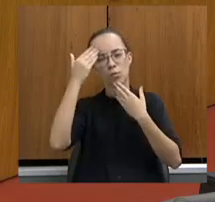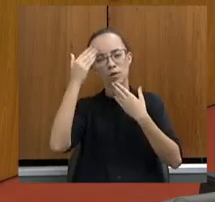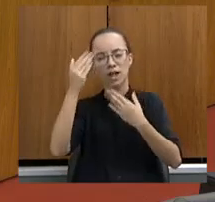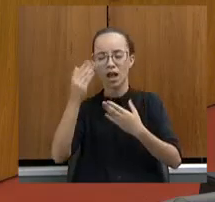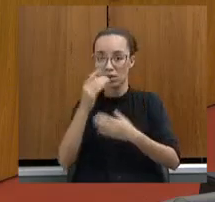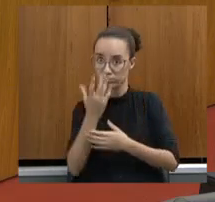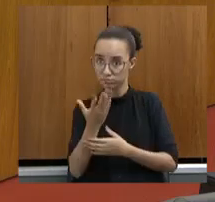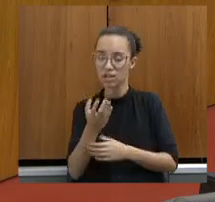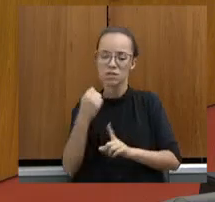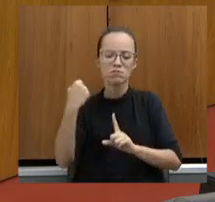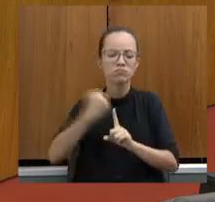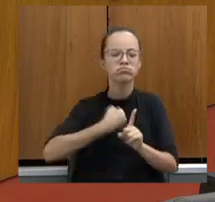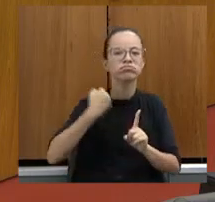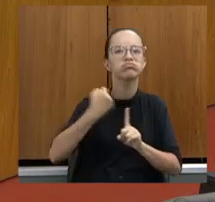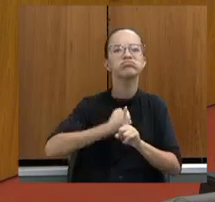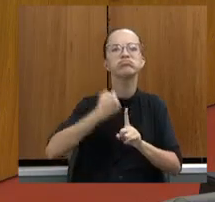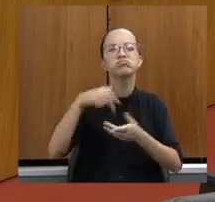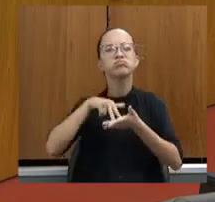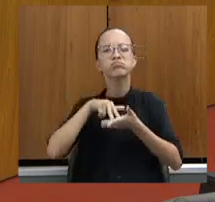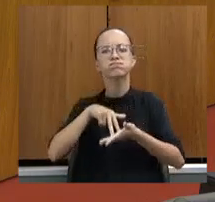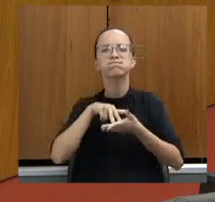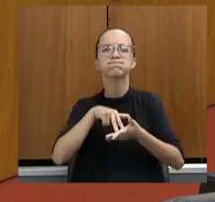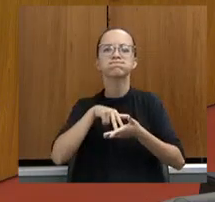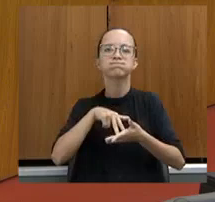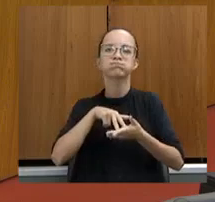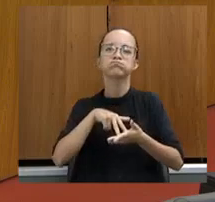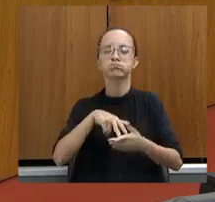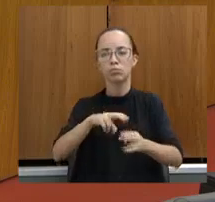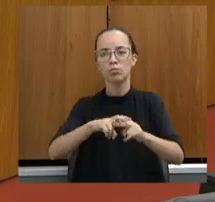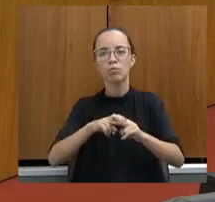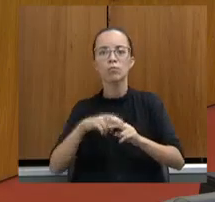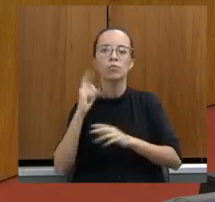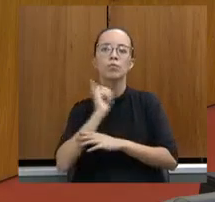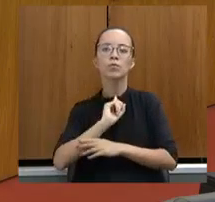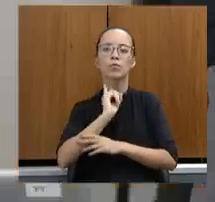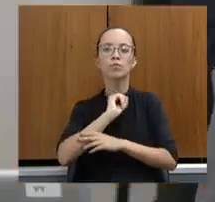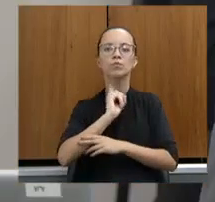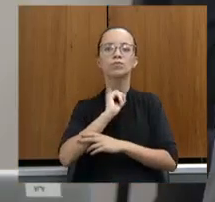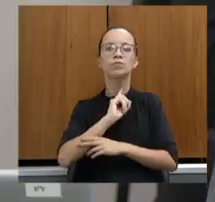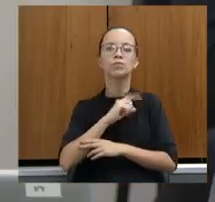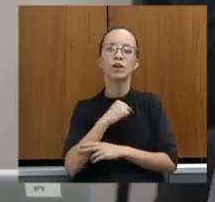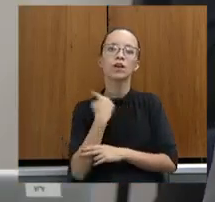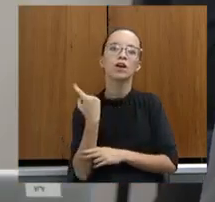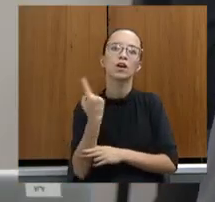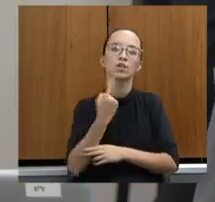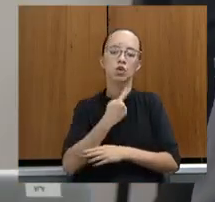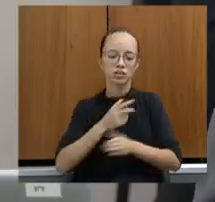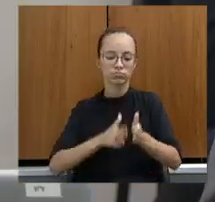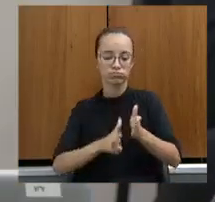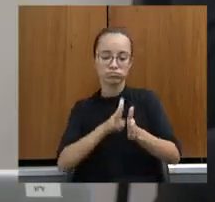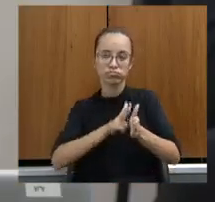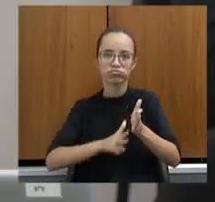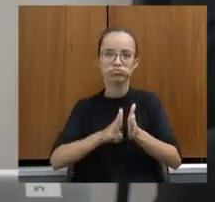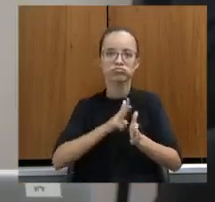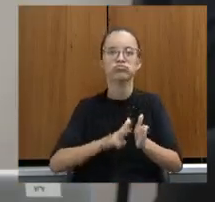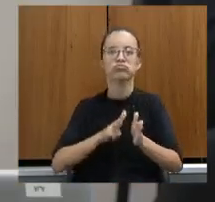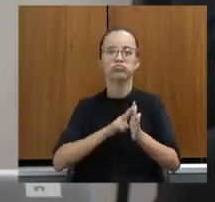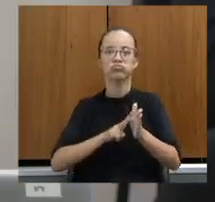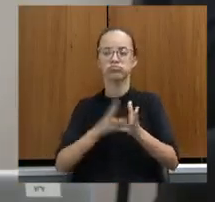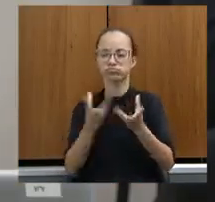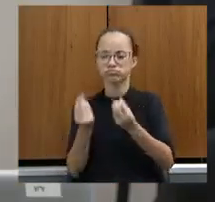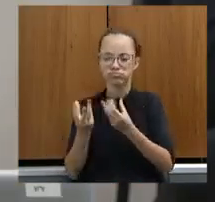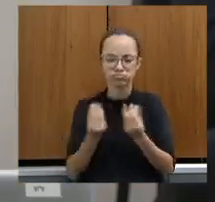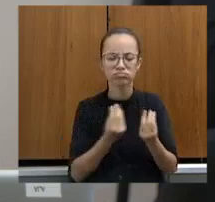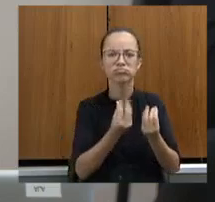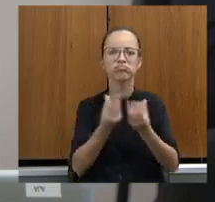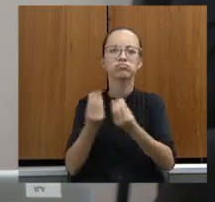Minas Gerais nesse posicionamento considerando a nossa vasta malha Ferroviária E a necessidade